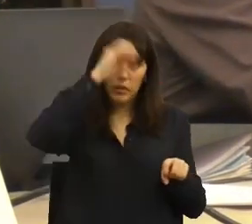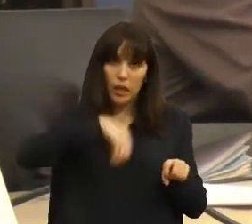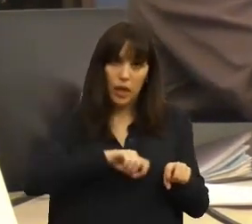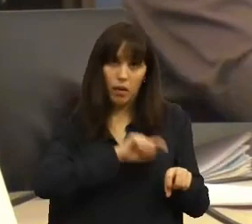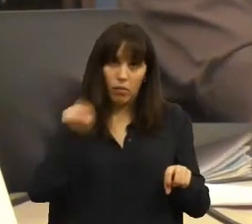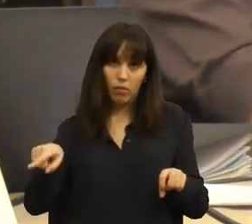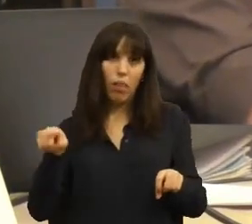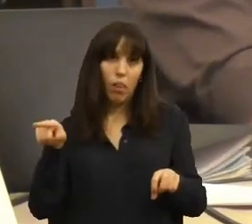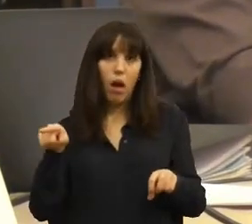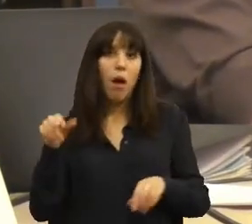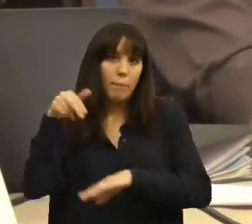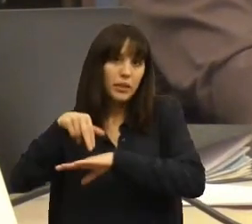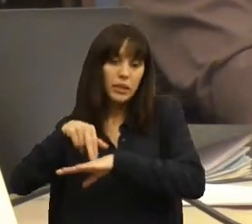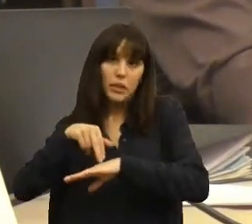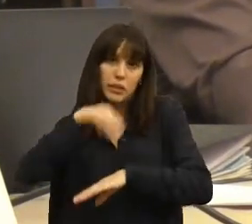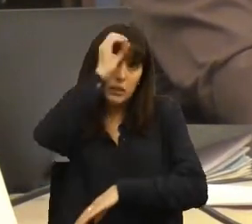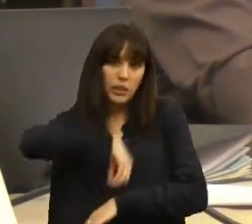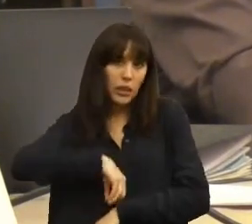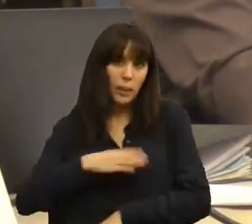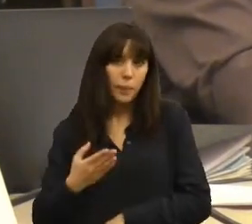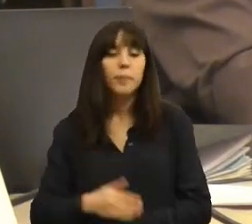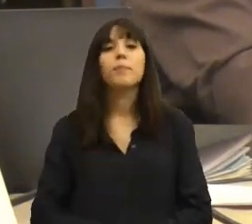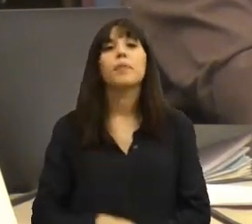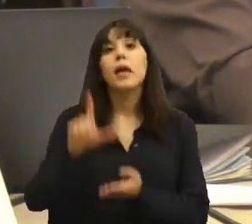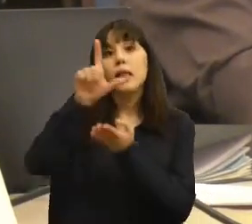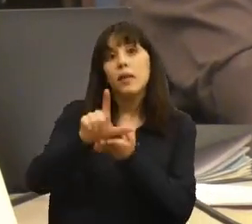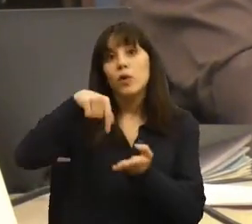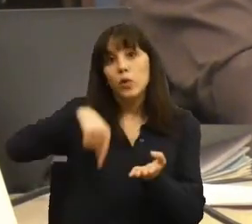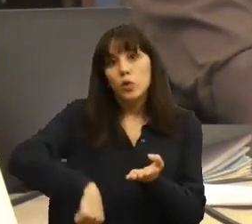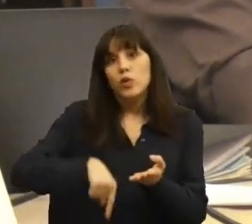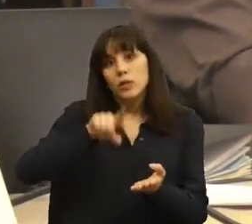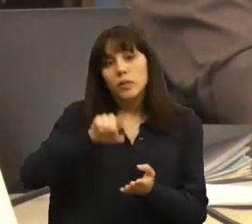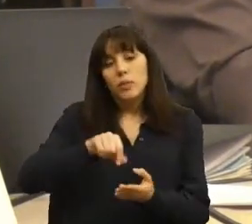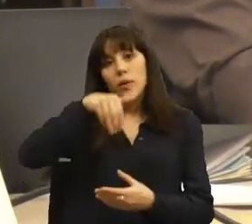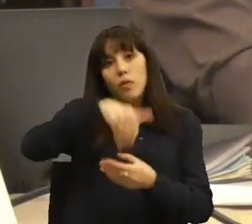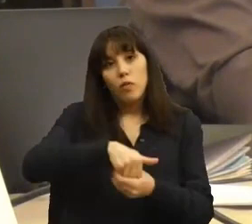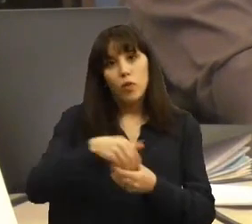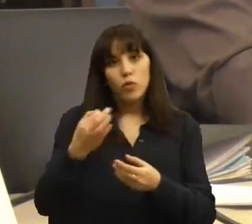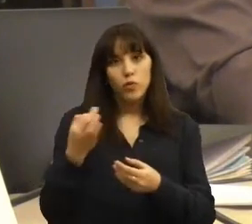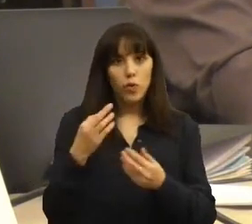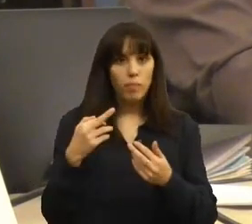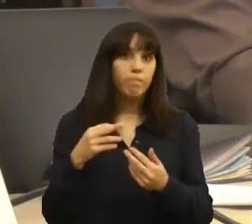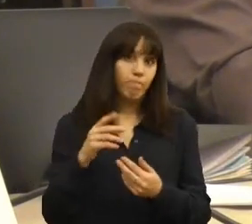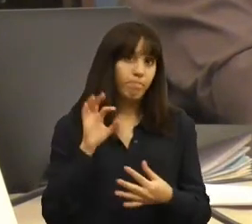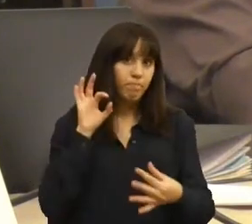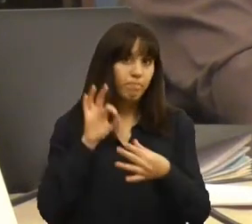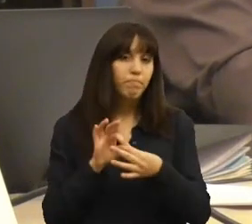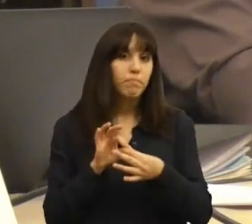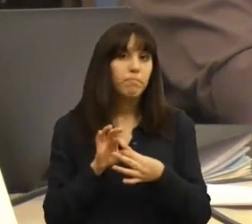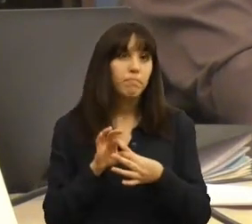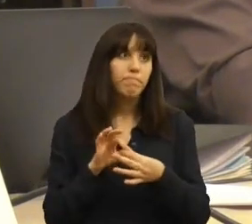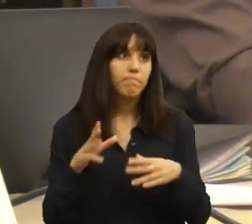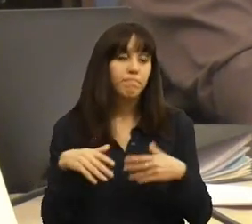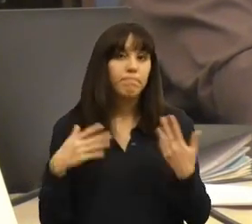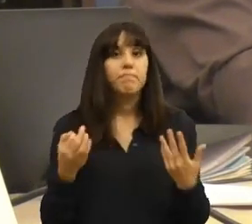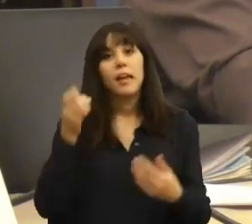na sessão. O LIVRE também traz hoje um voto ao PAOD a propósito